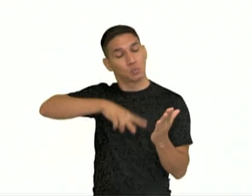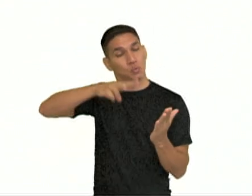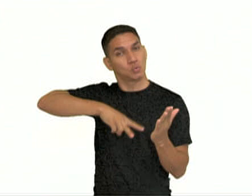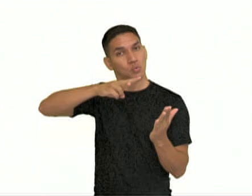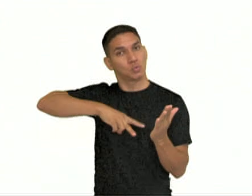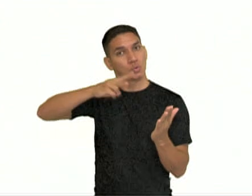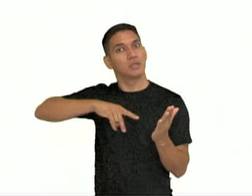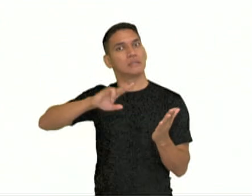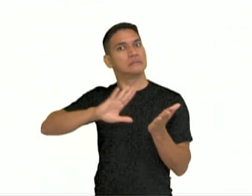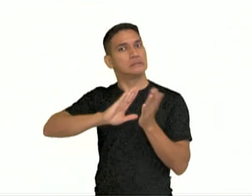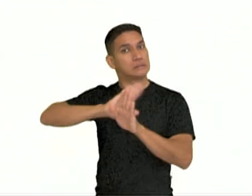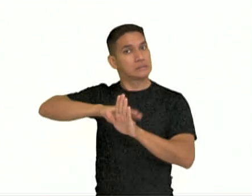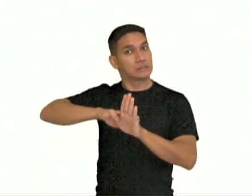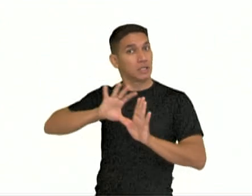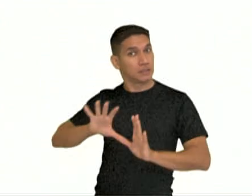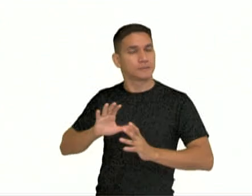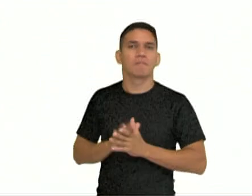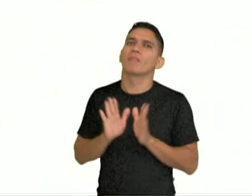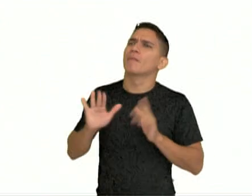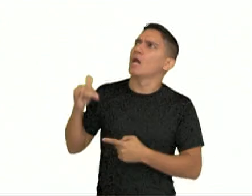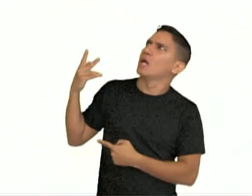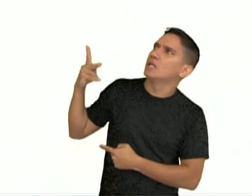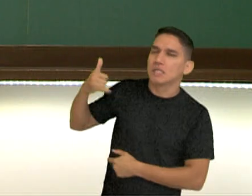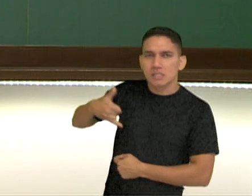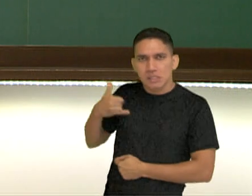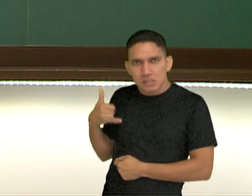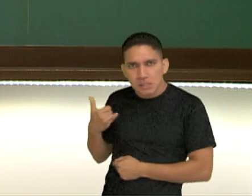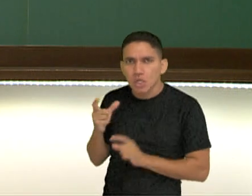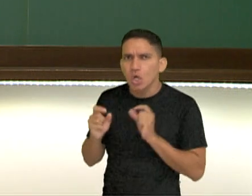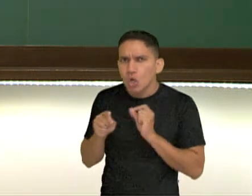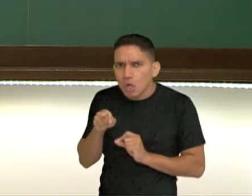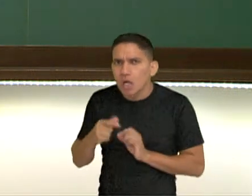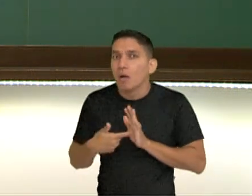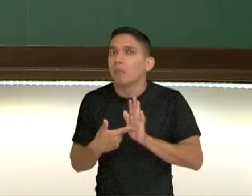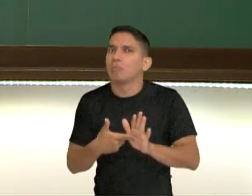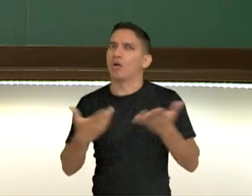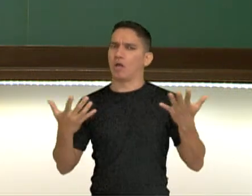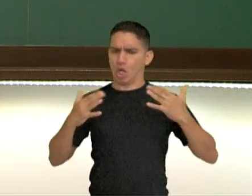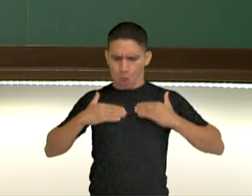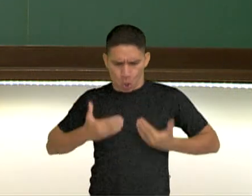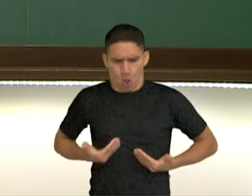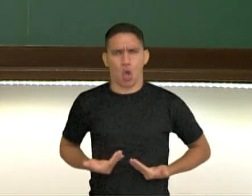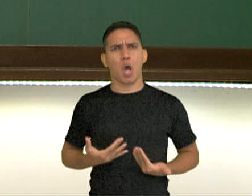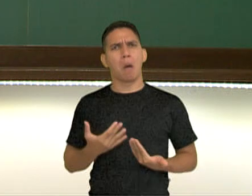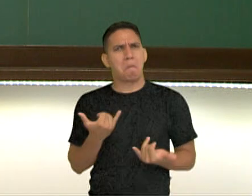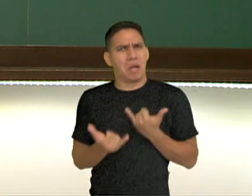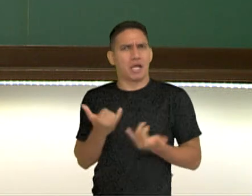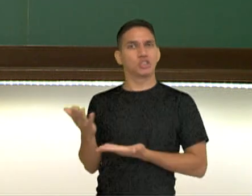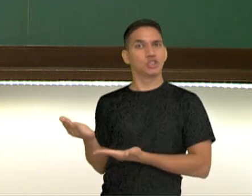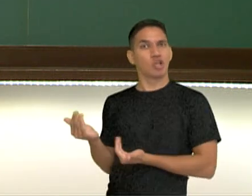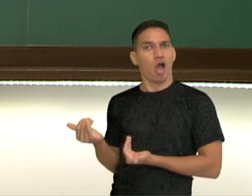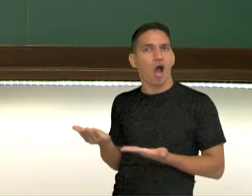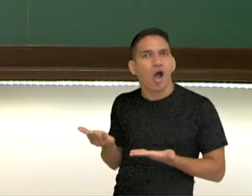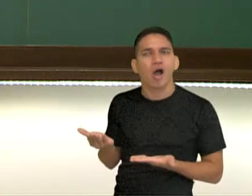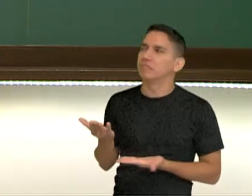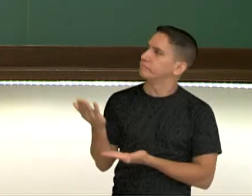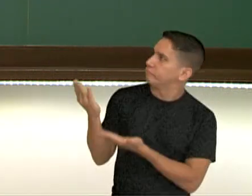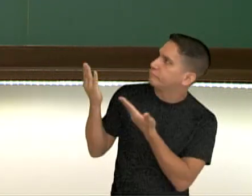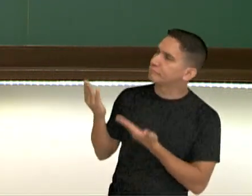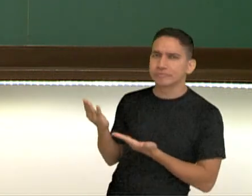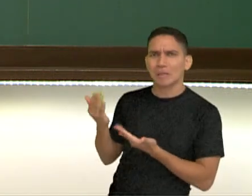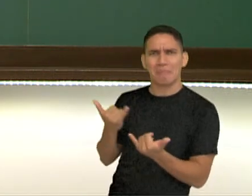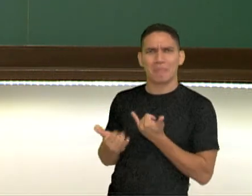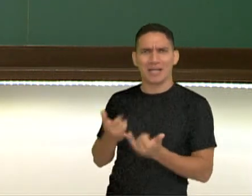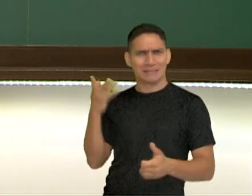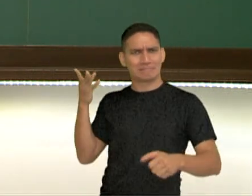pessoa sábia. Mas apesar da idade e apesar disso, ele é representado com um corpo quase de jovem, um corpo de alguém que vai